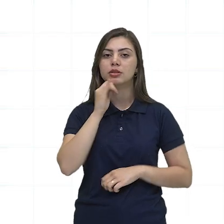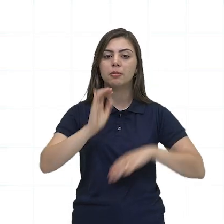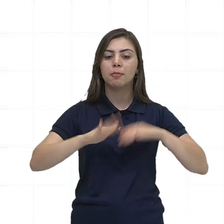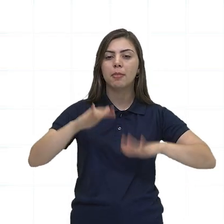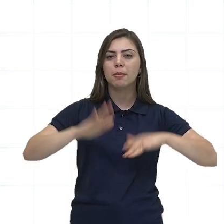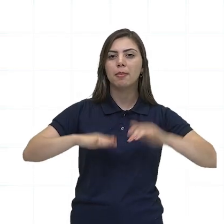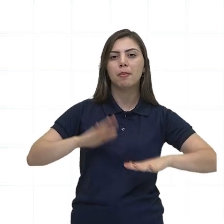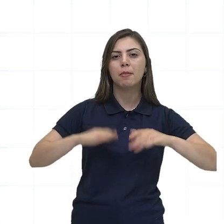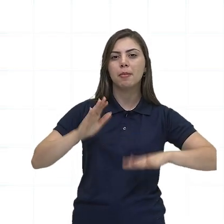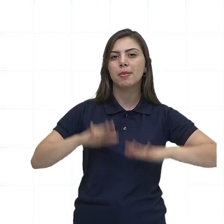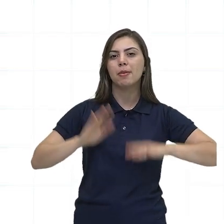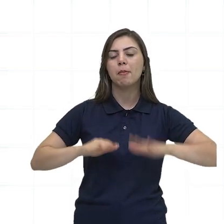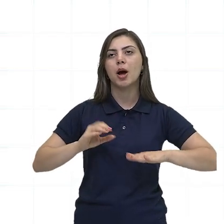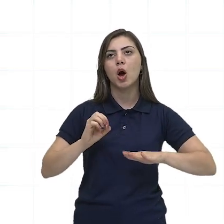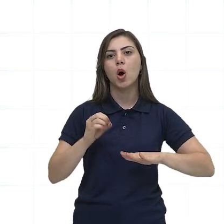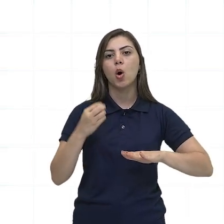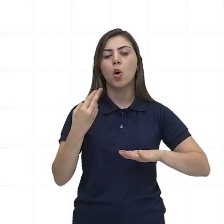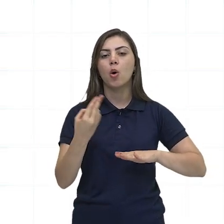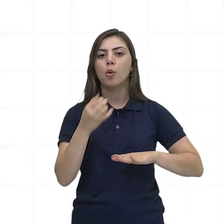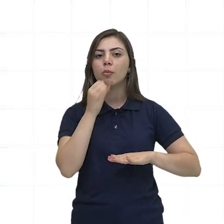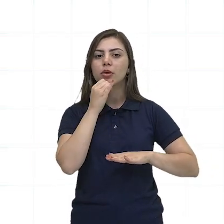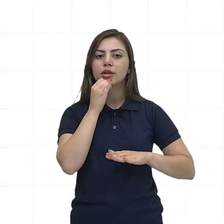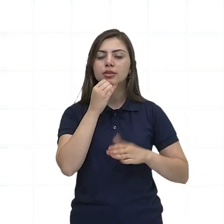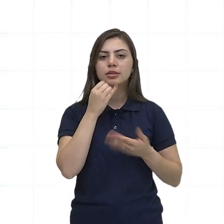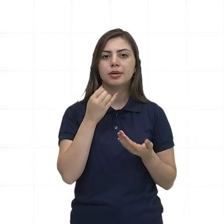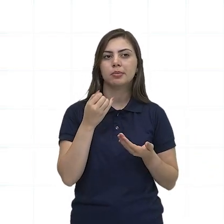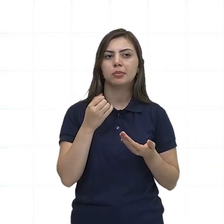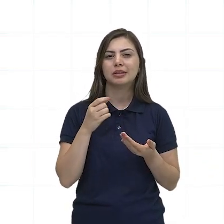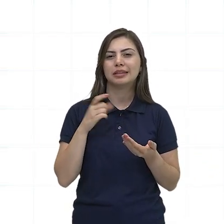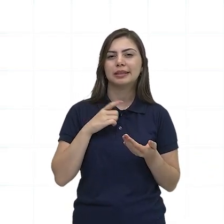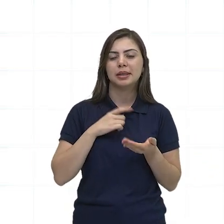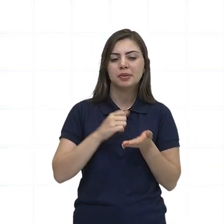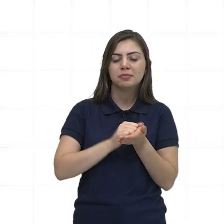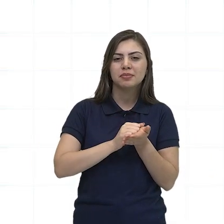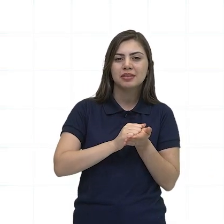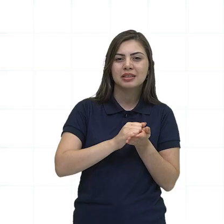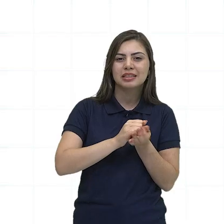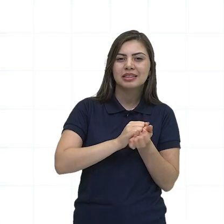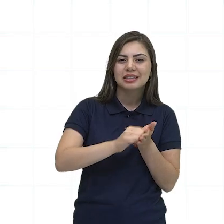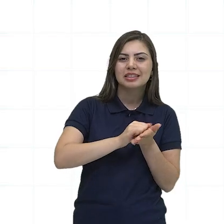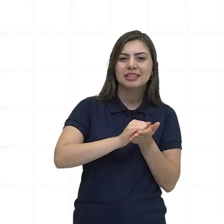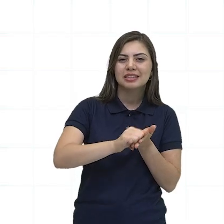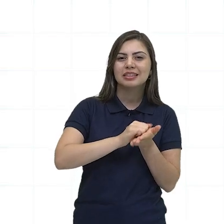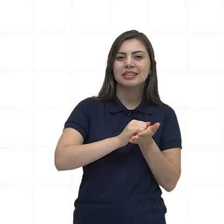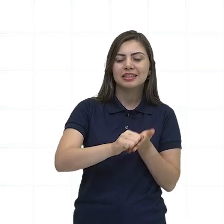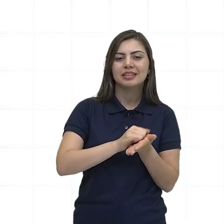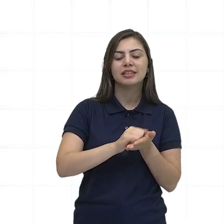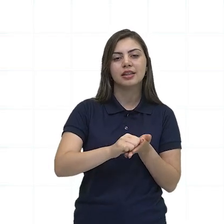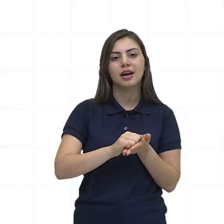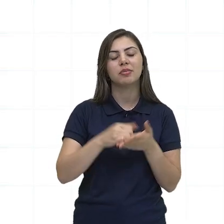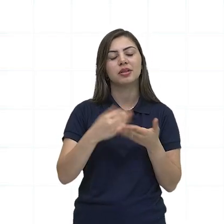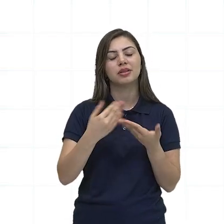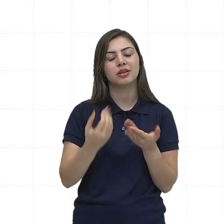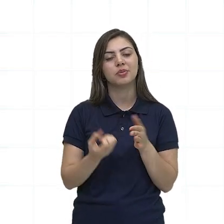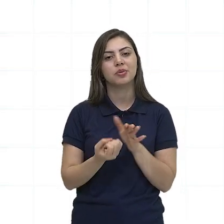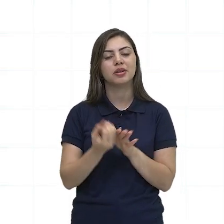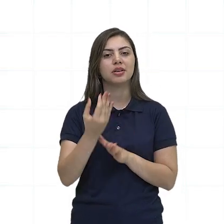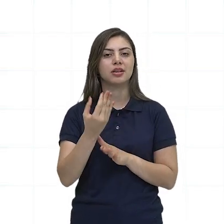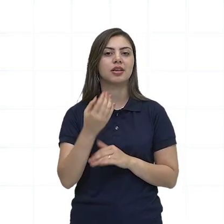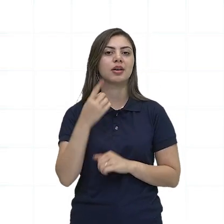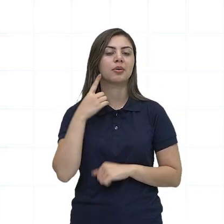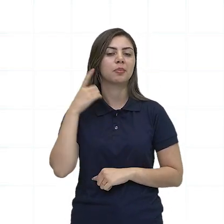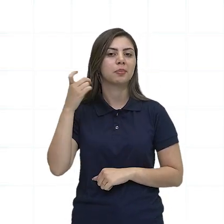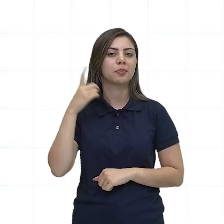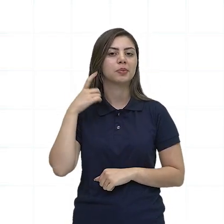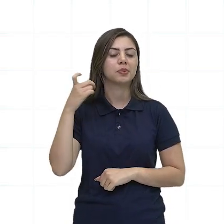quando a gente bate, ou da sua fricção, quando a gente arrasta alguma coisa nele. Então, a gente consegue